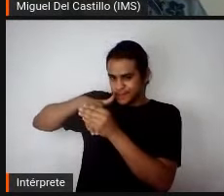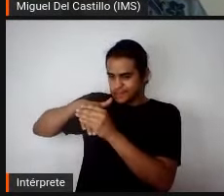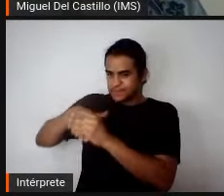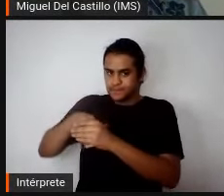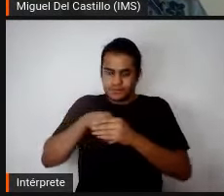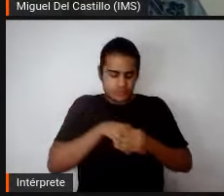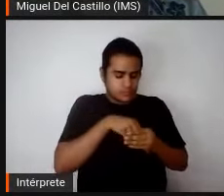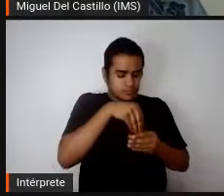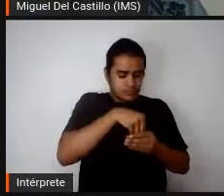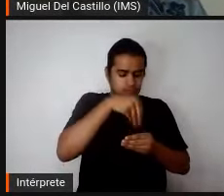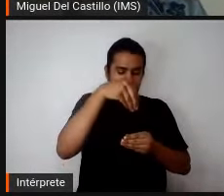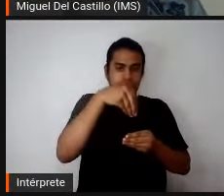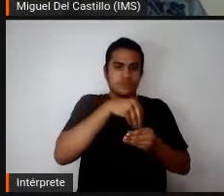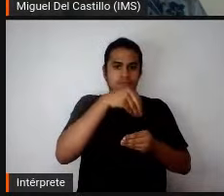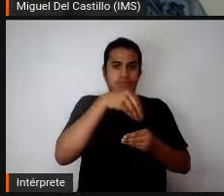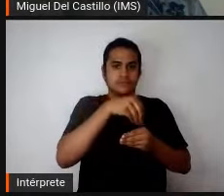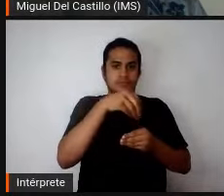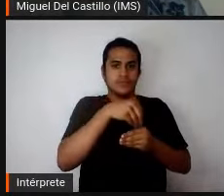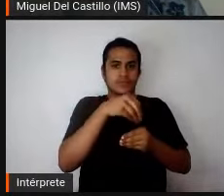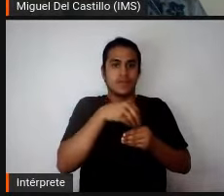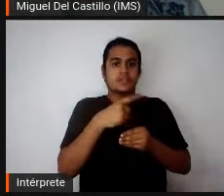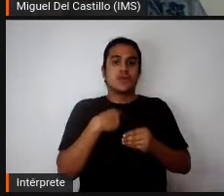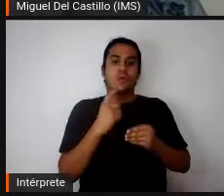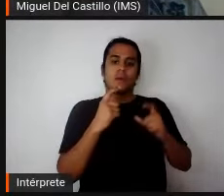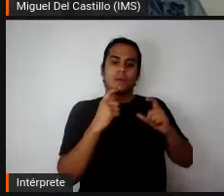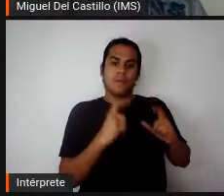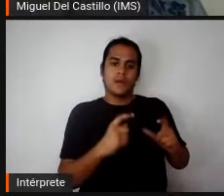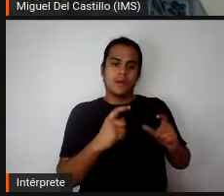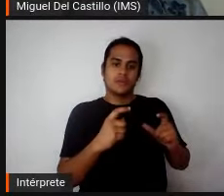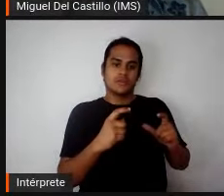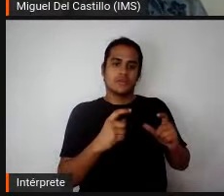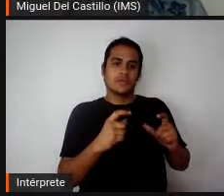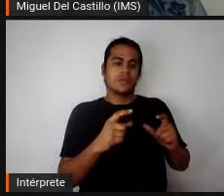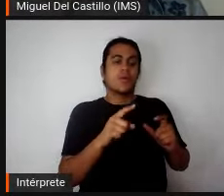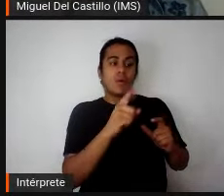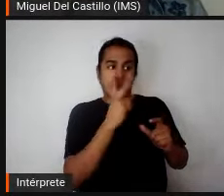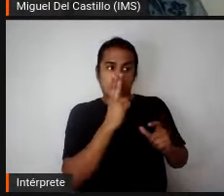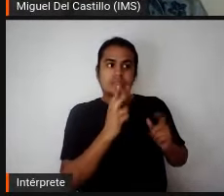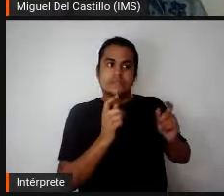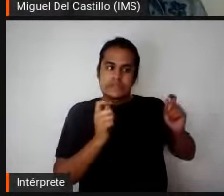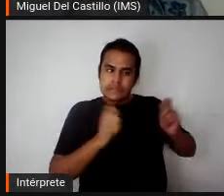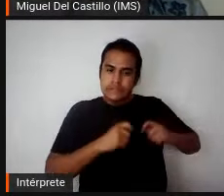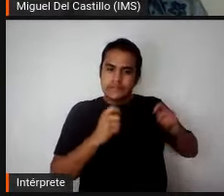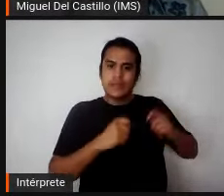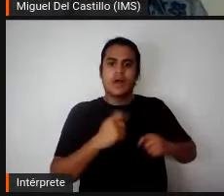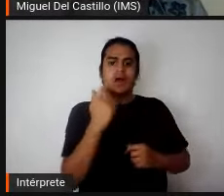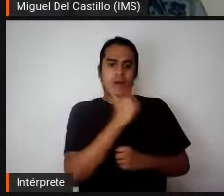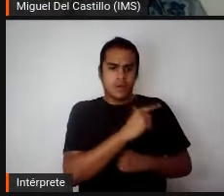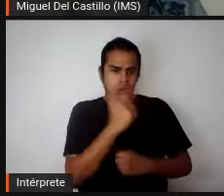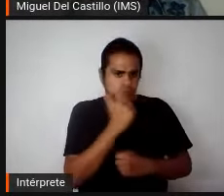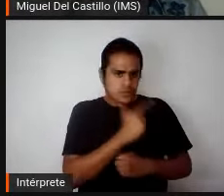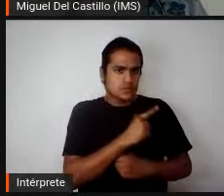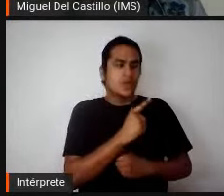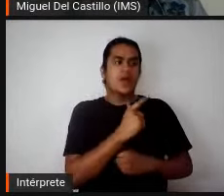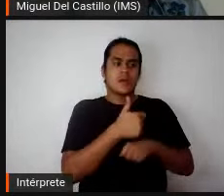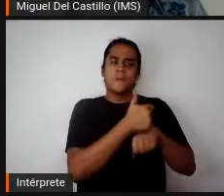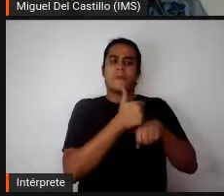eles, uma pequena imagem, segue, que você tem possibilidade de saber